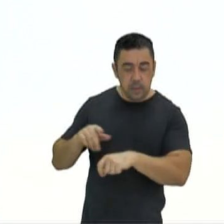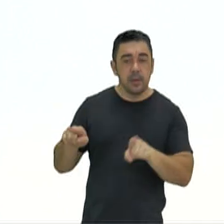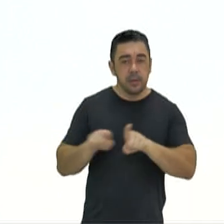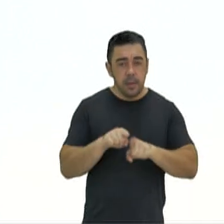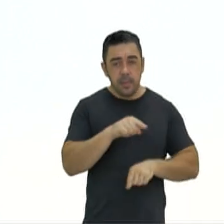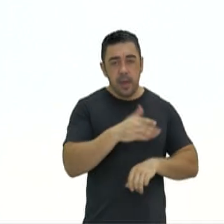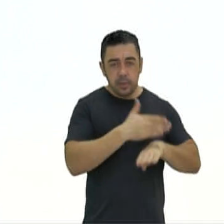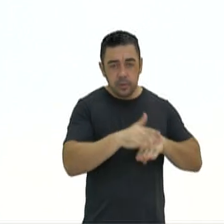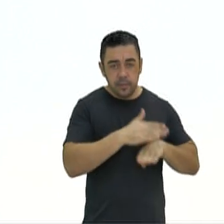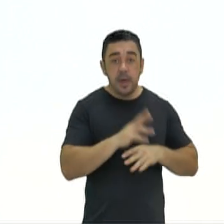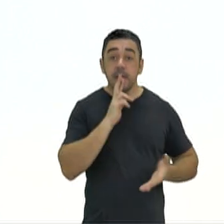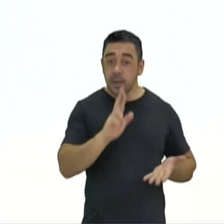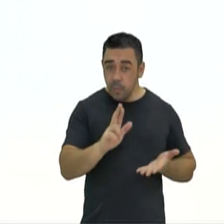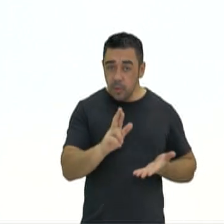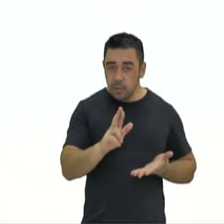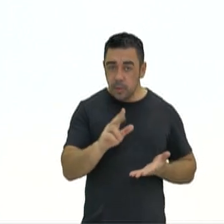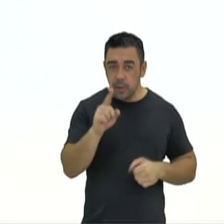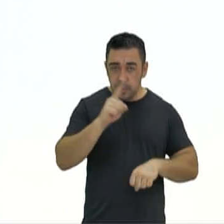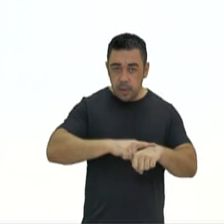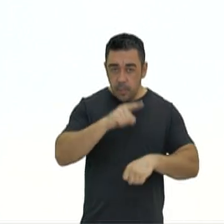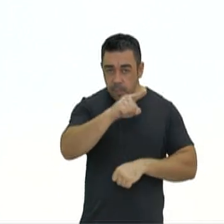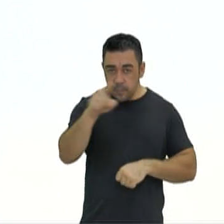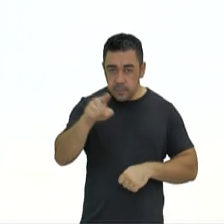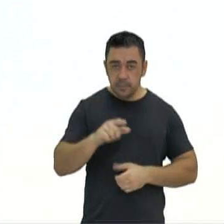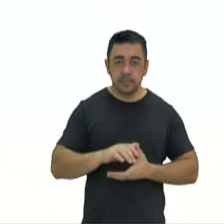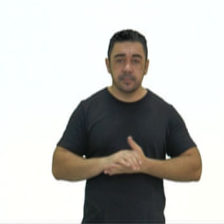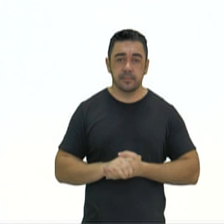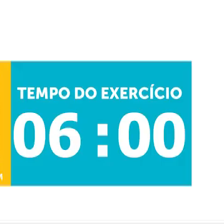exercícios físicos e responder. Um tempo para pensar.